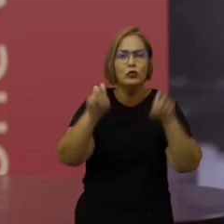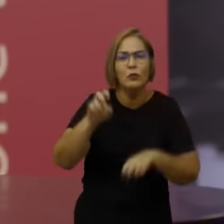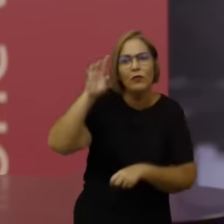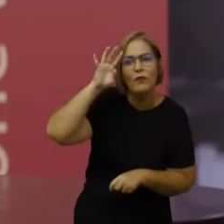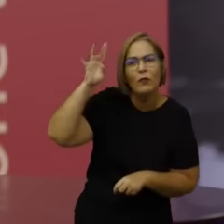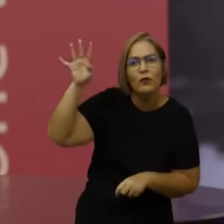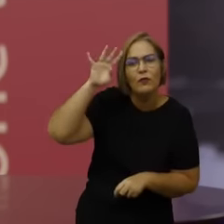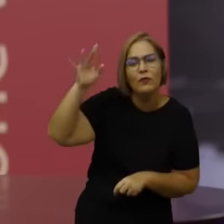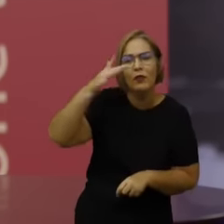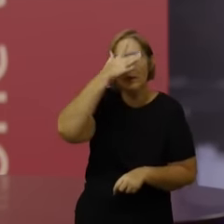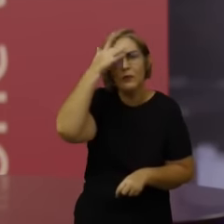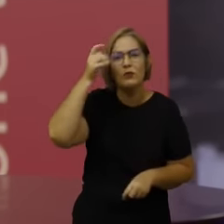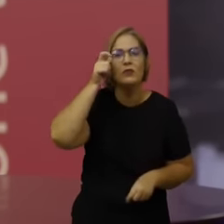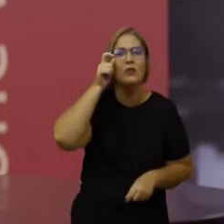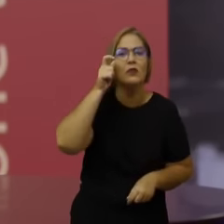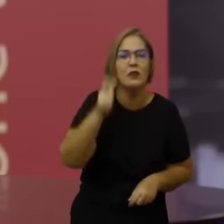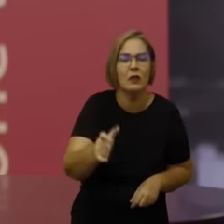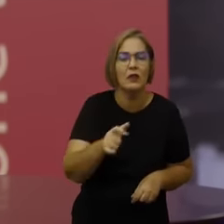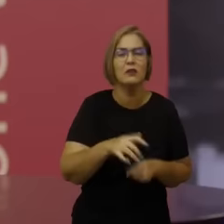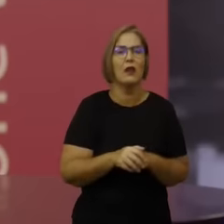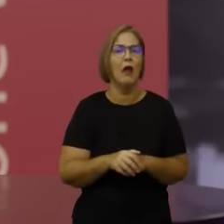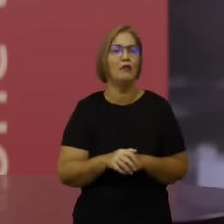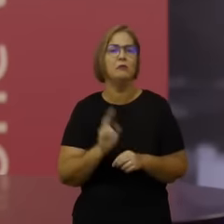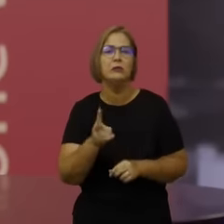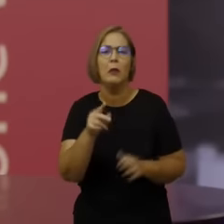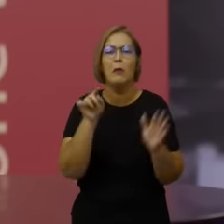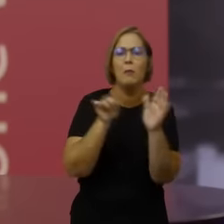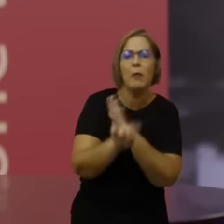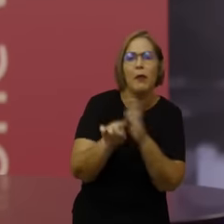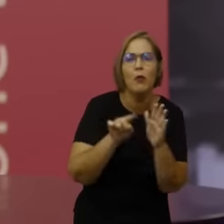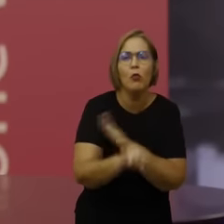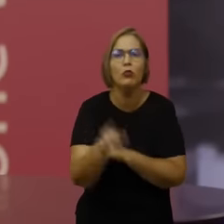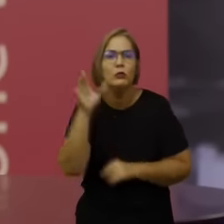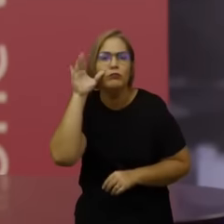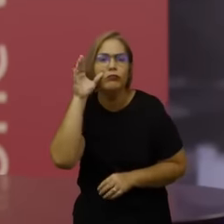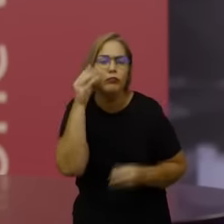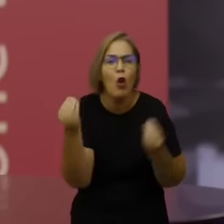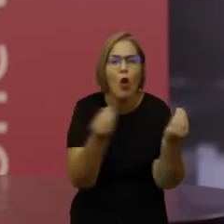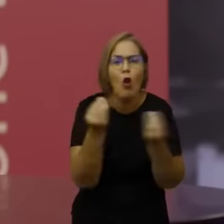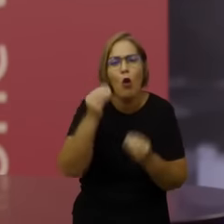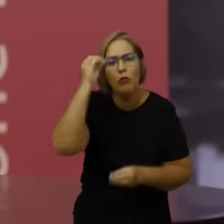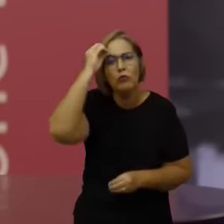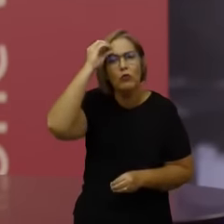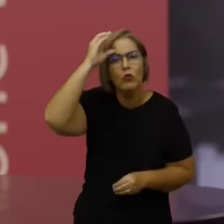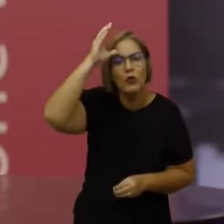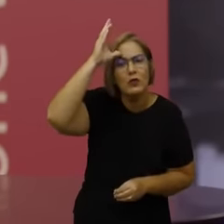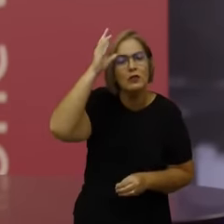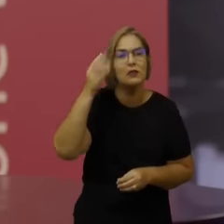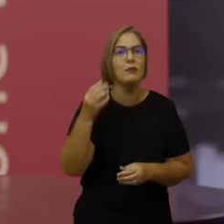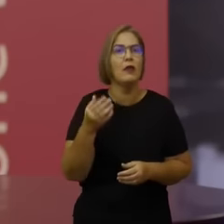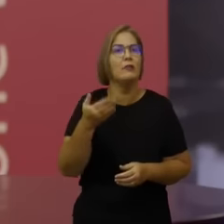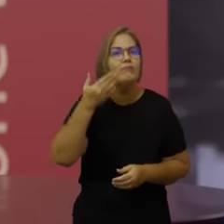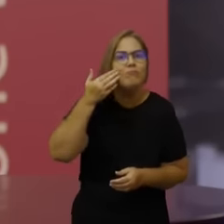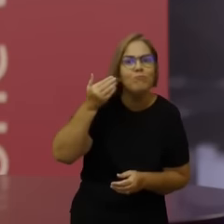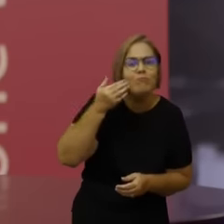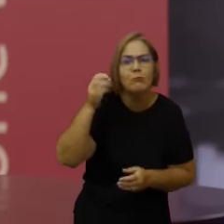e fazendo perguntas, buscando o conhecimento, buscando a ilustração,